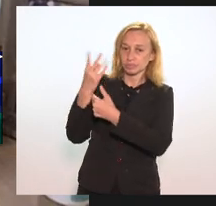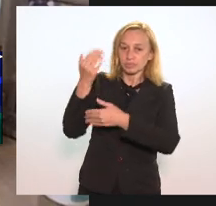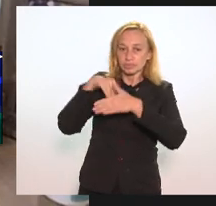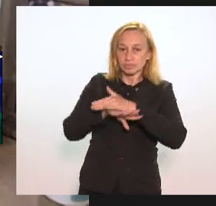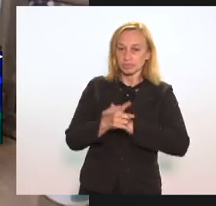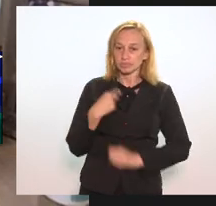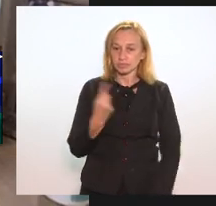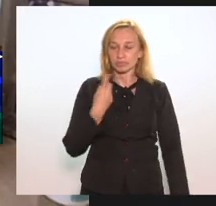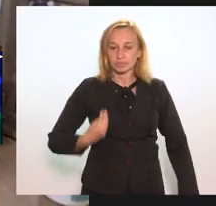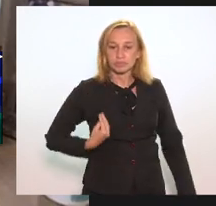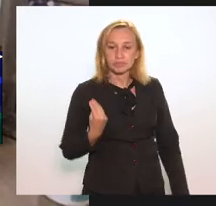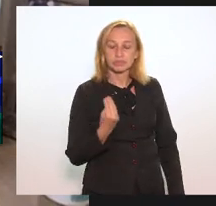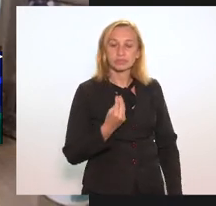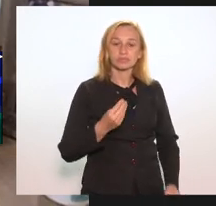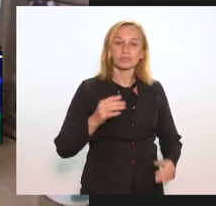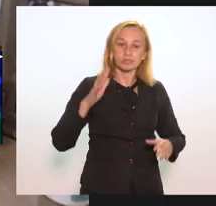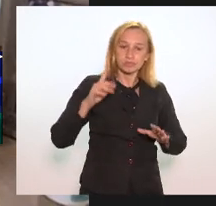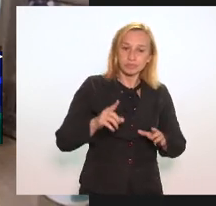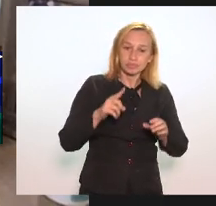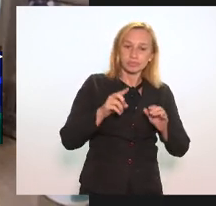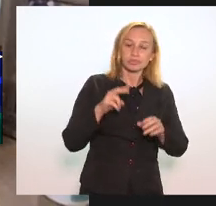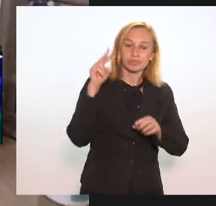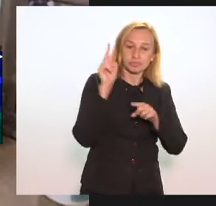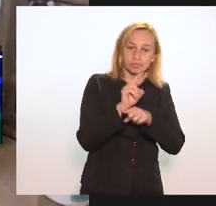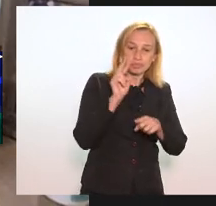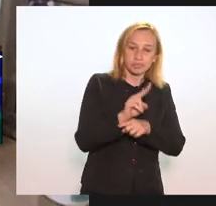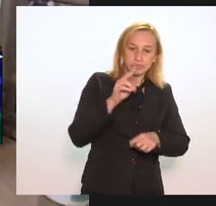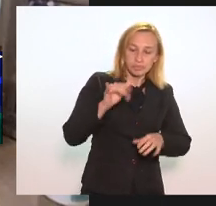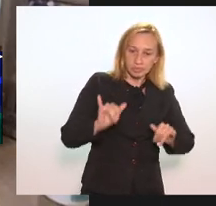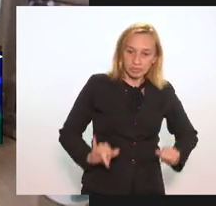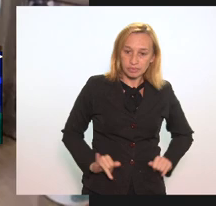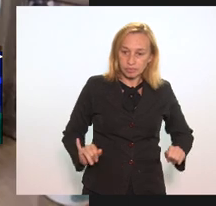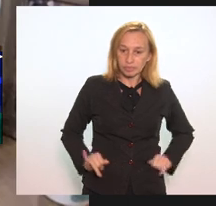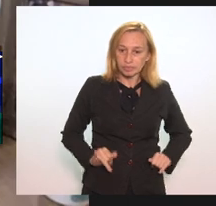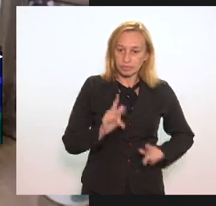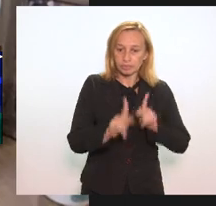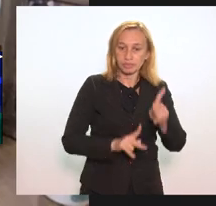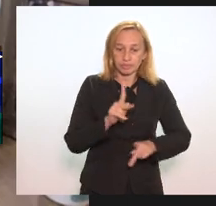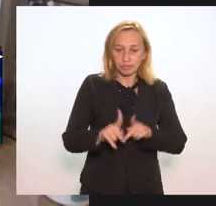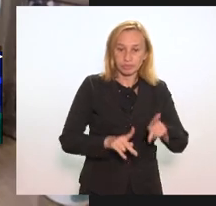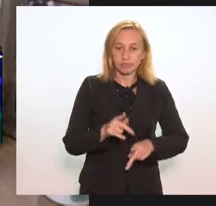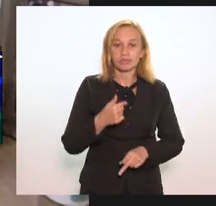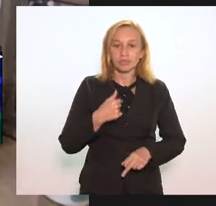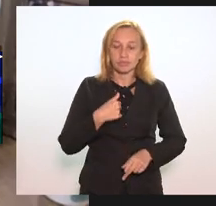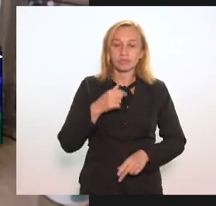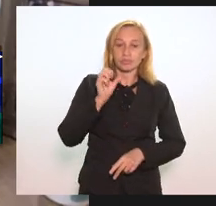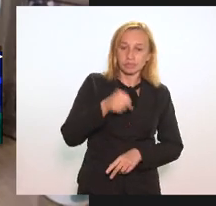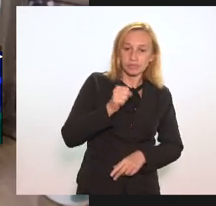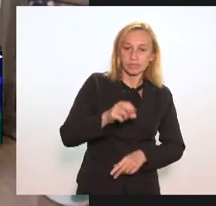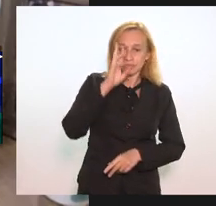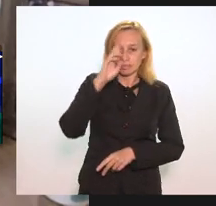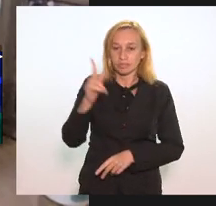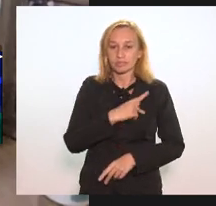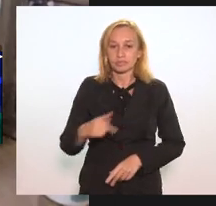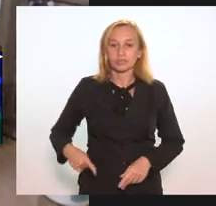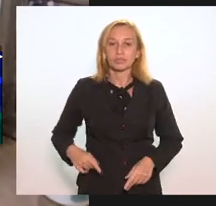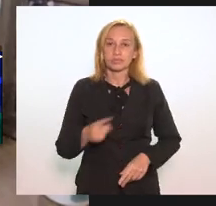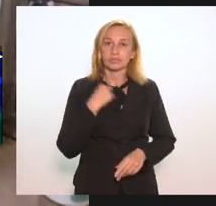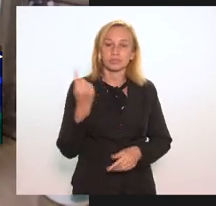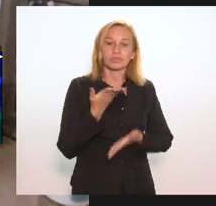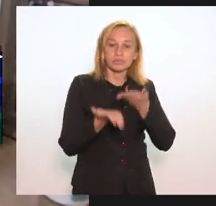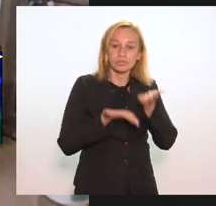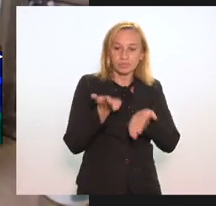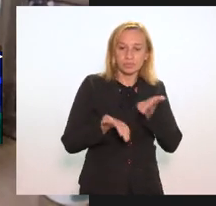te guarde esse povo tão sofrido e tem que passar por esta pandemia de pé mas eu sou o o que a gente